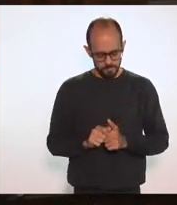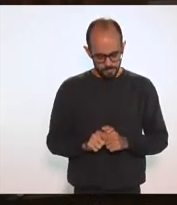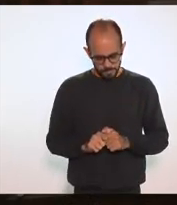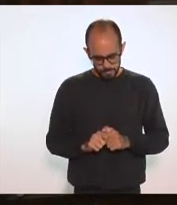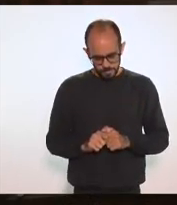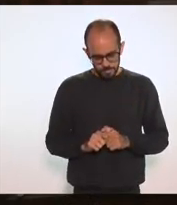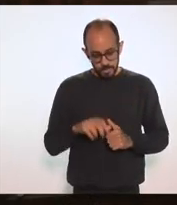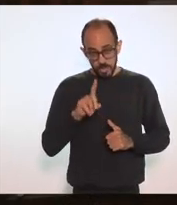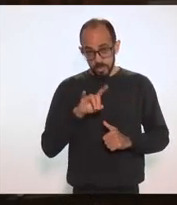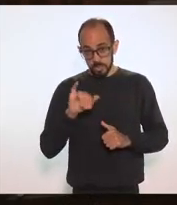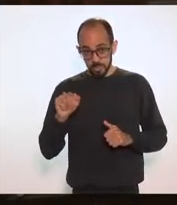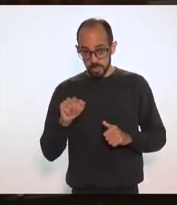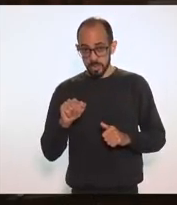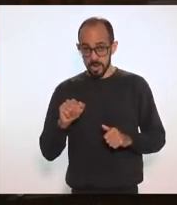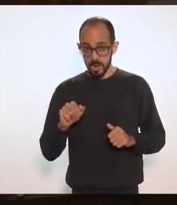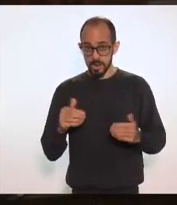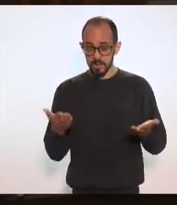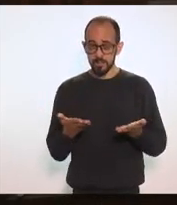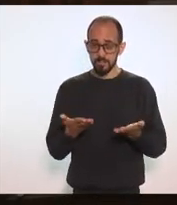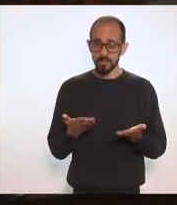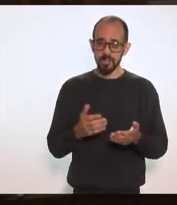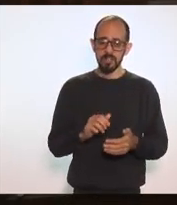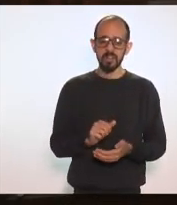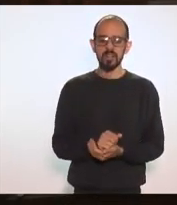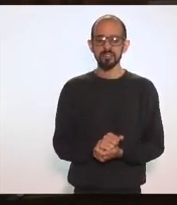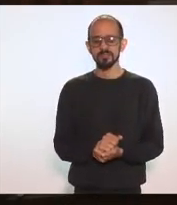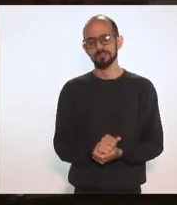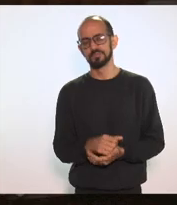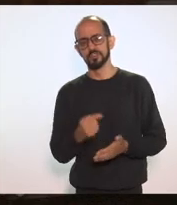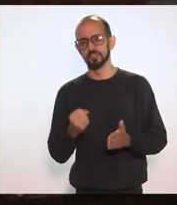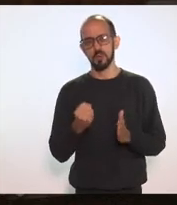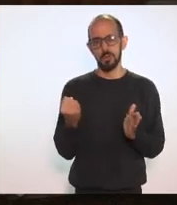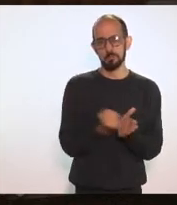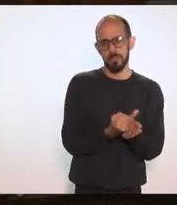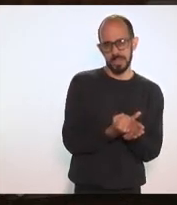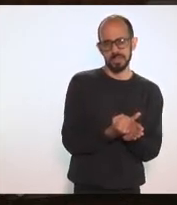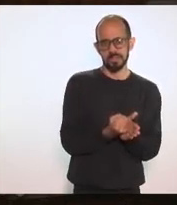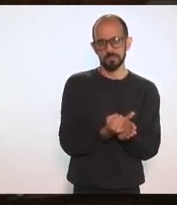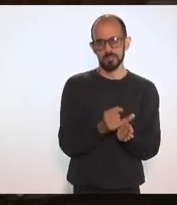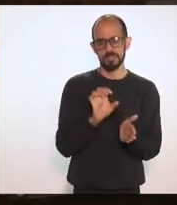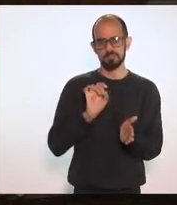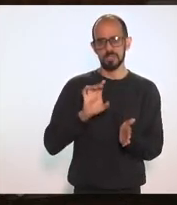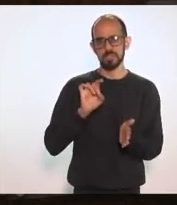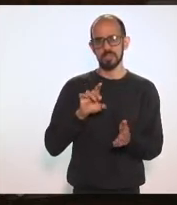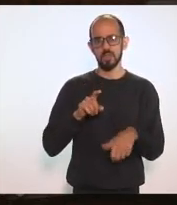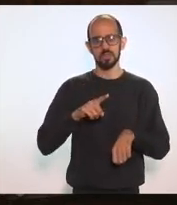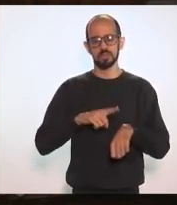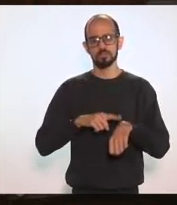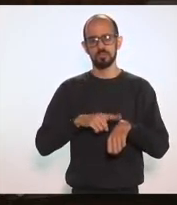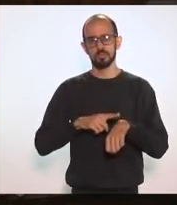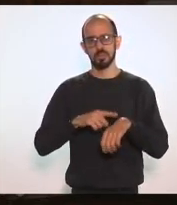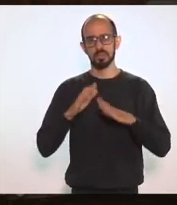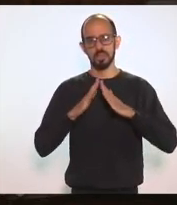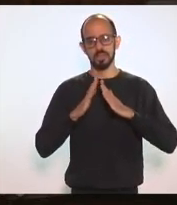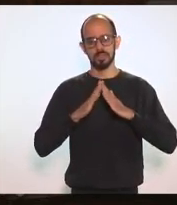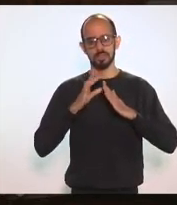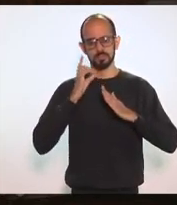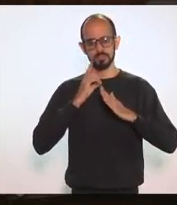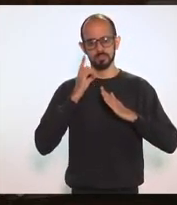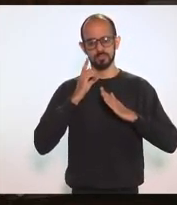essa data tão marcante, especialmente neste momento em que a LERJ assume a